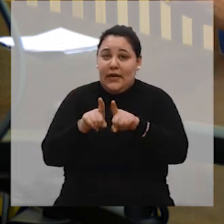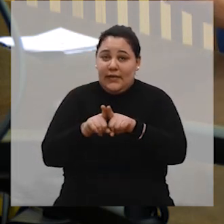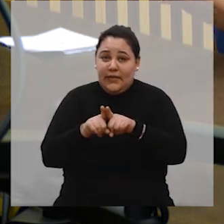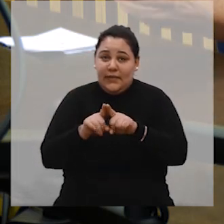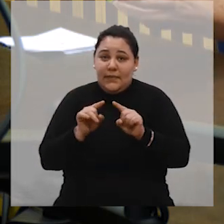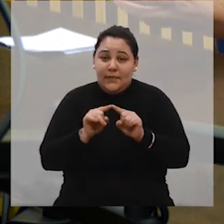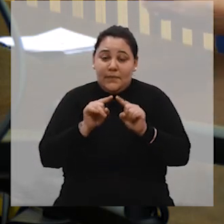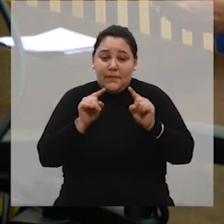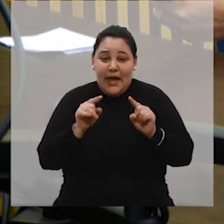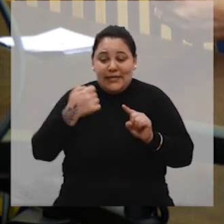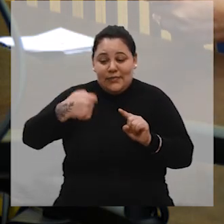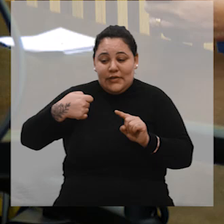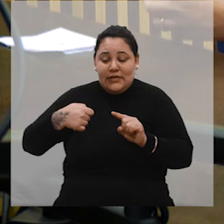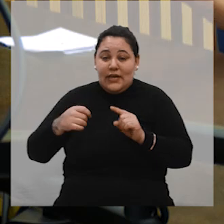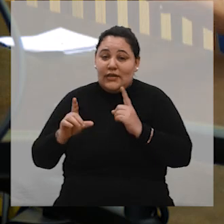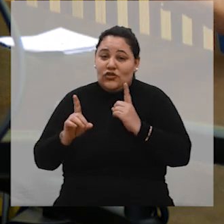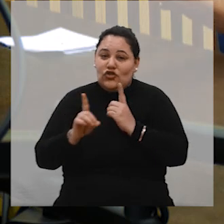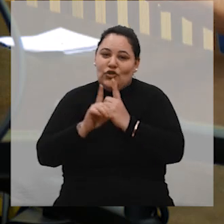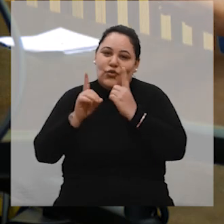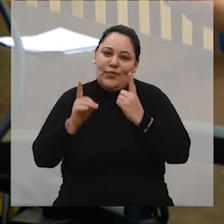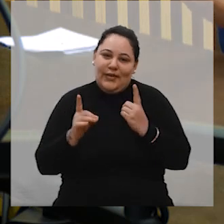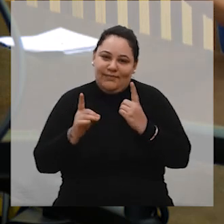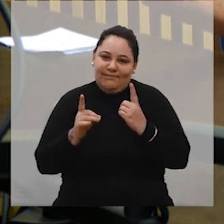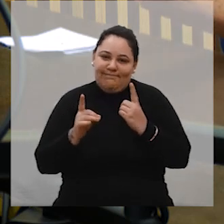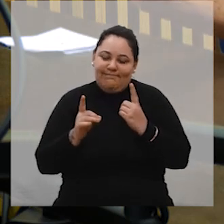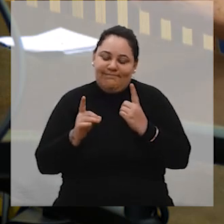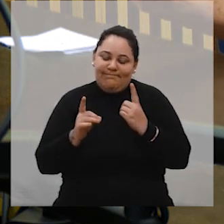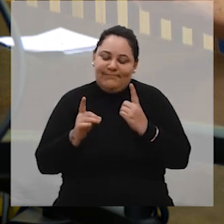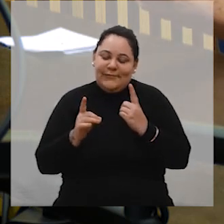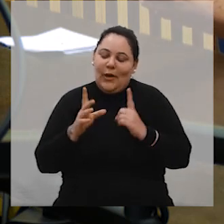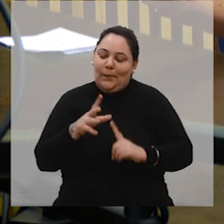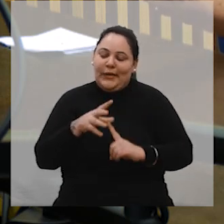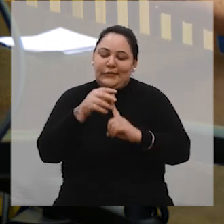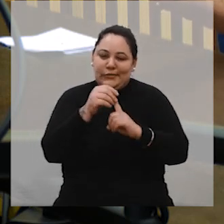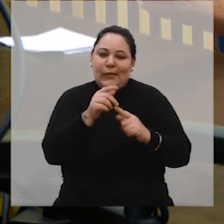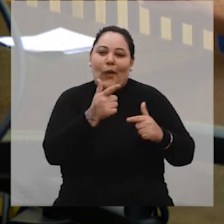basta a gente fazer o diagnóstico, que eu acho que esse é a grande